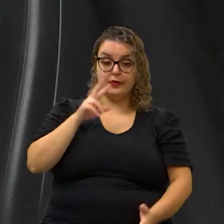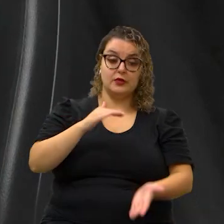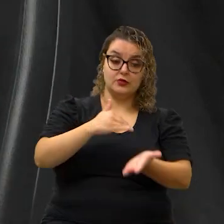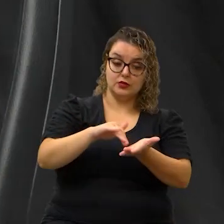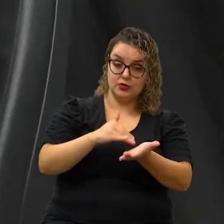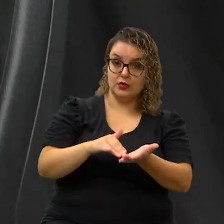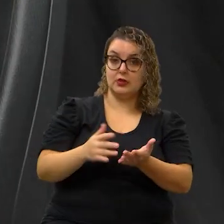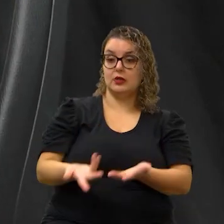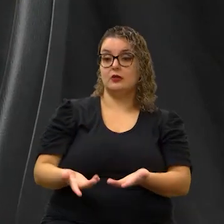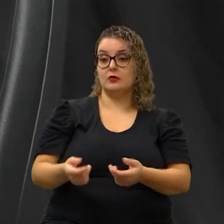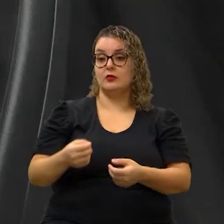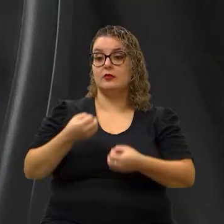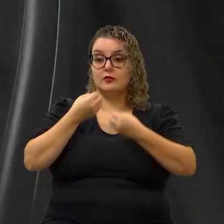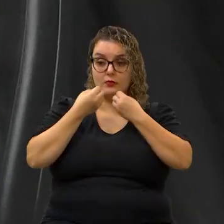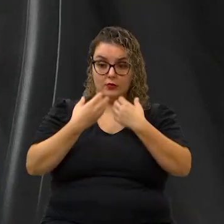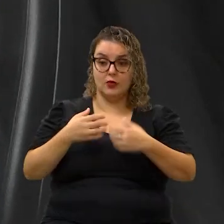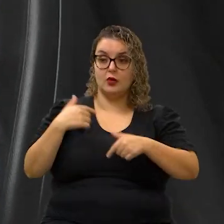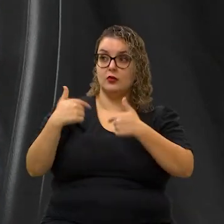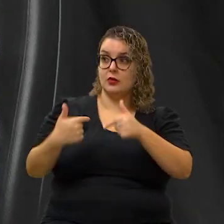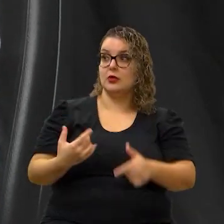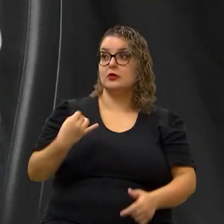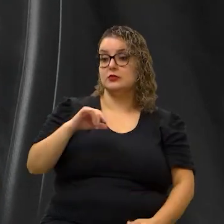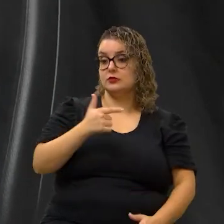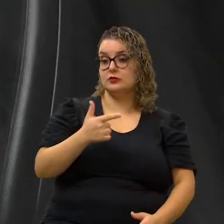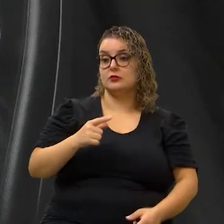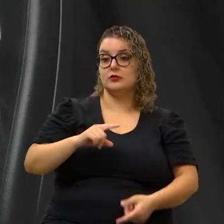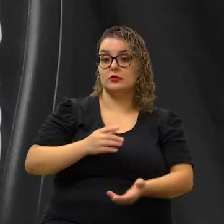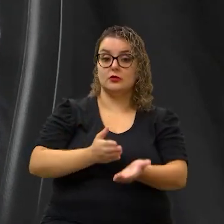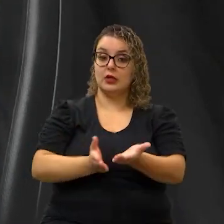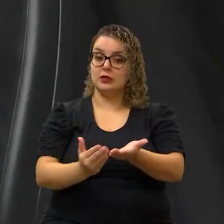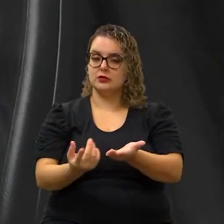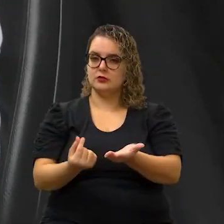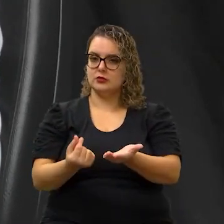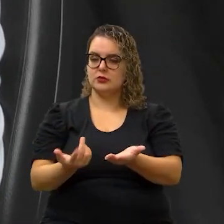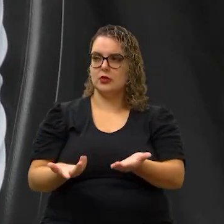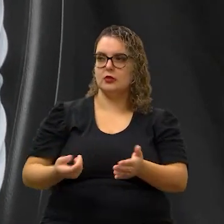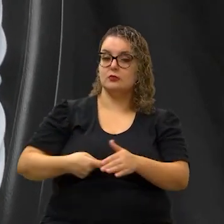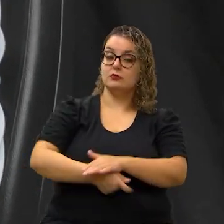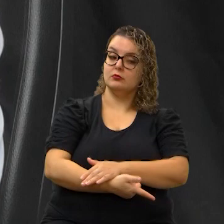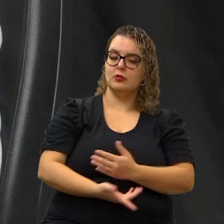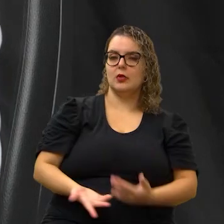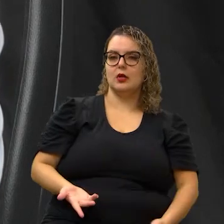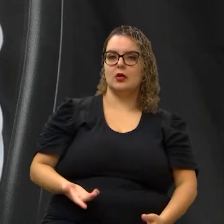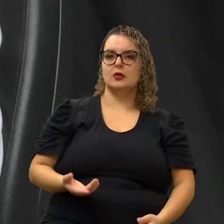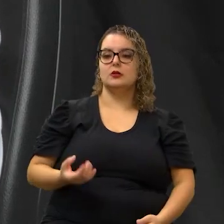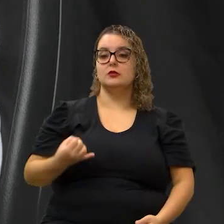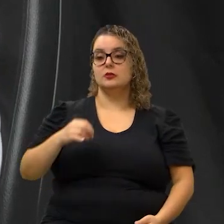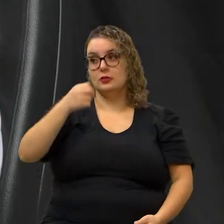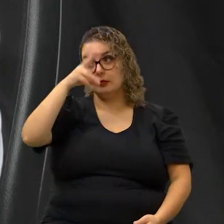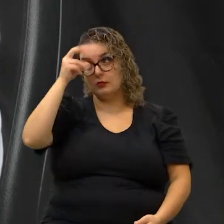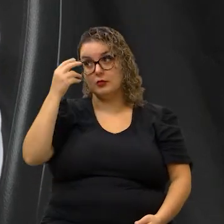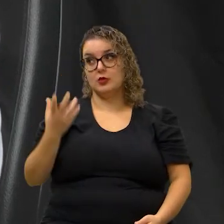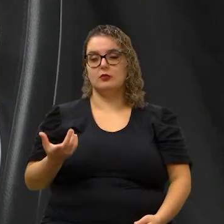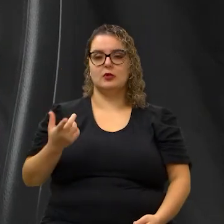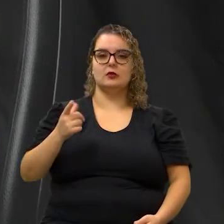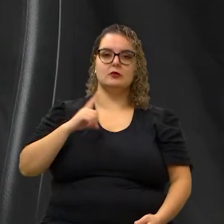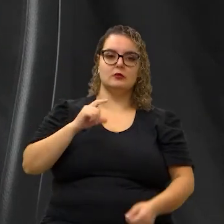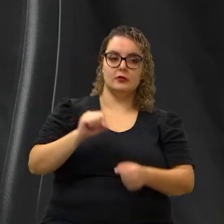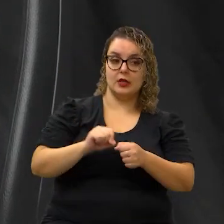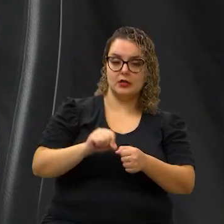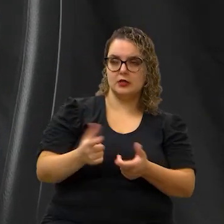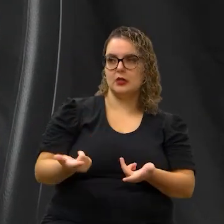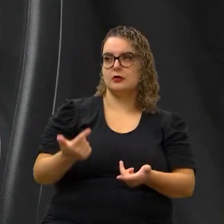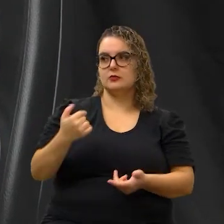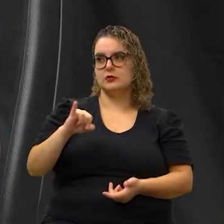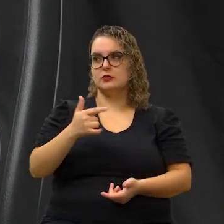de ver se o secretário está realmente realizando um bom trabalho, se não há desvio, se não há problema, se o prefeito também está realizando. E